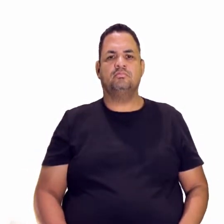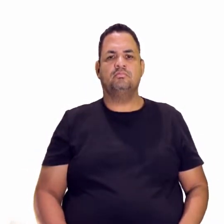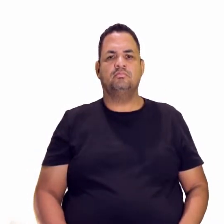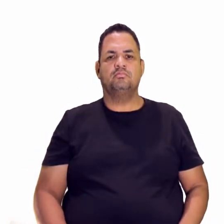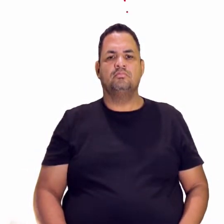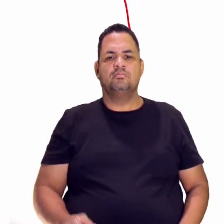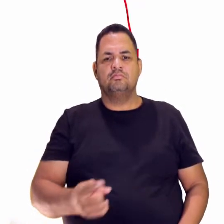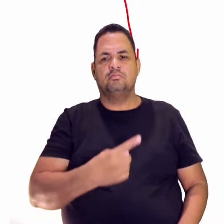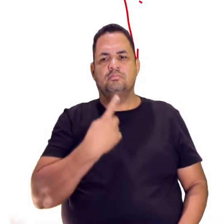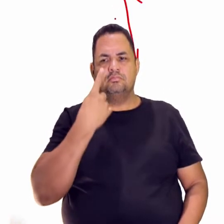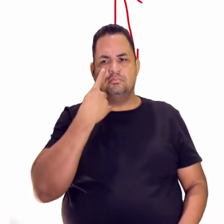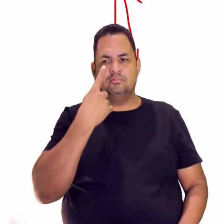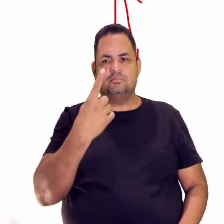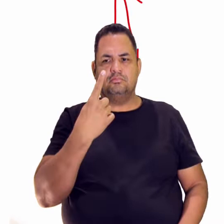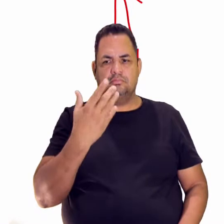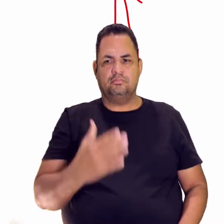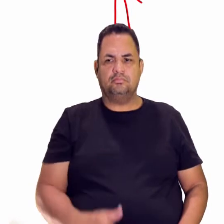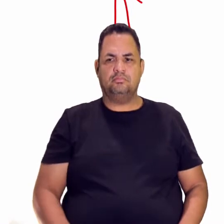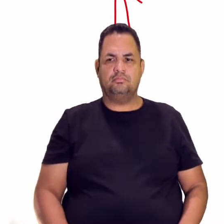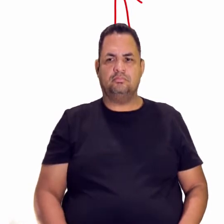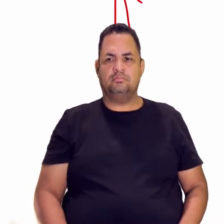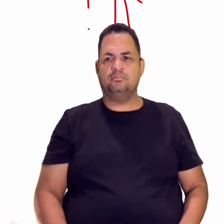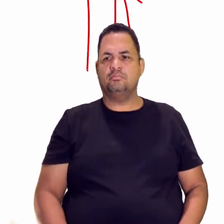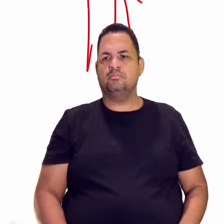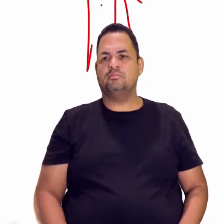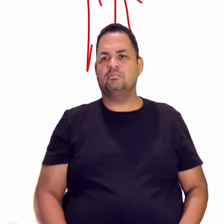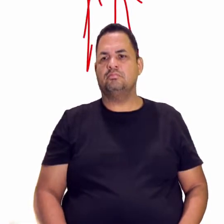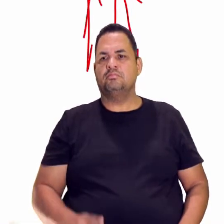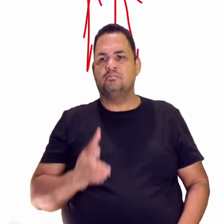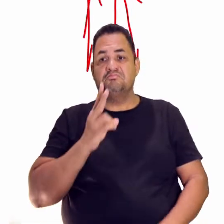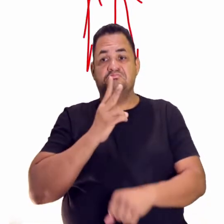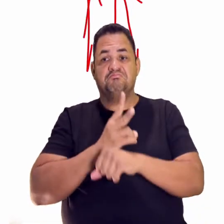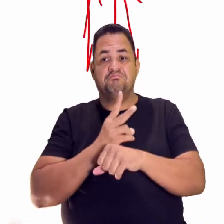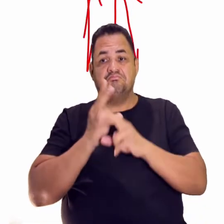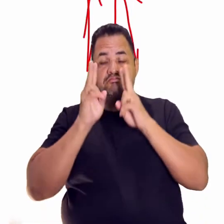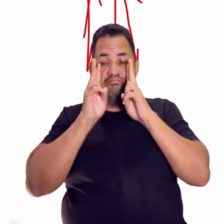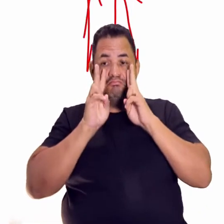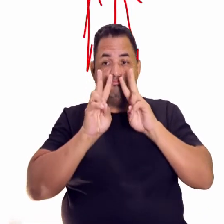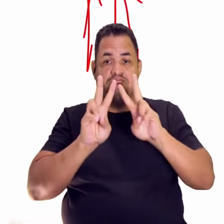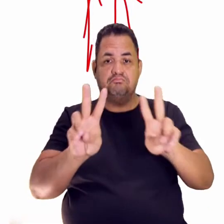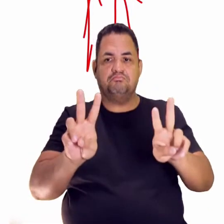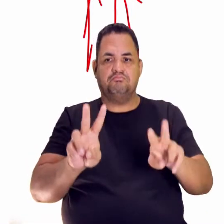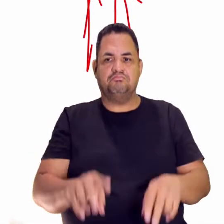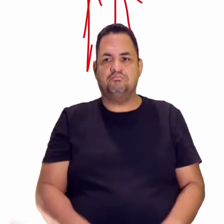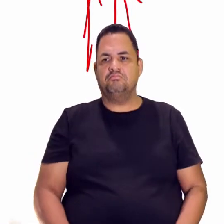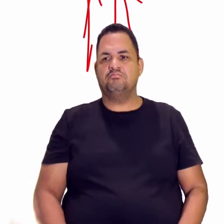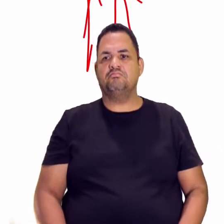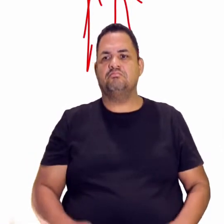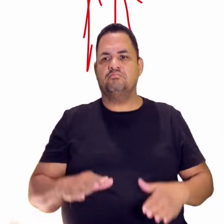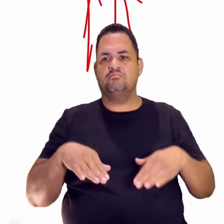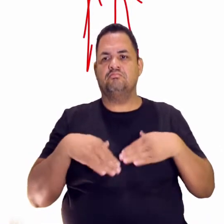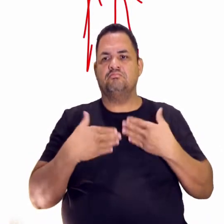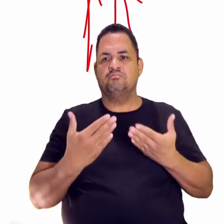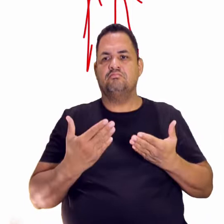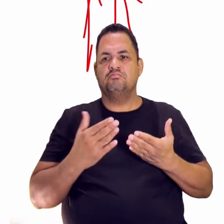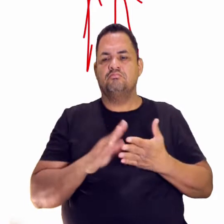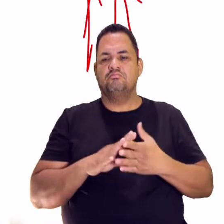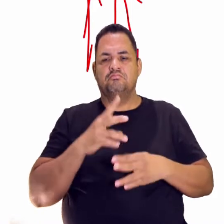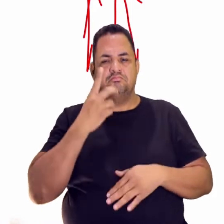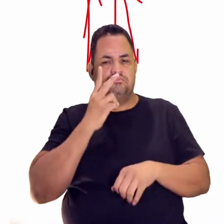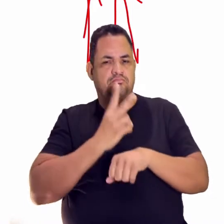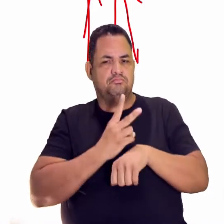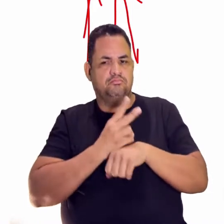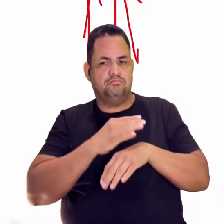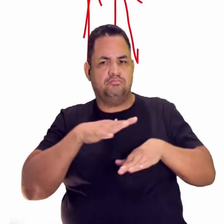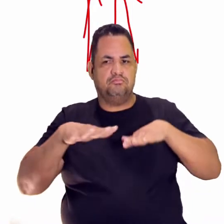gente está vendo aqui, olha só, totalmente visual, né? E quando você coloca em vídeo, você vê